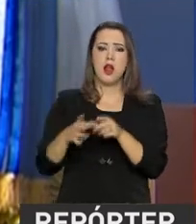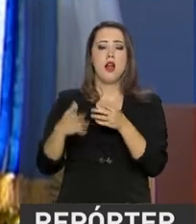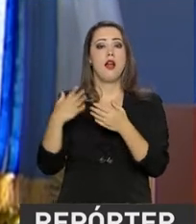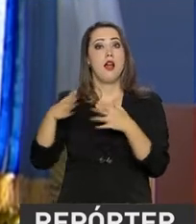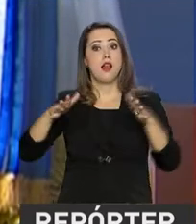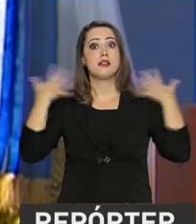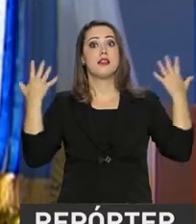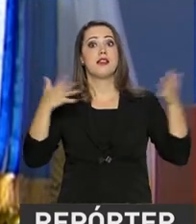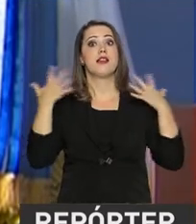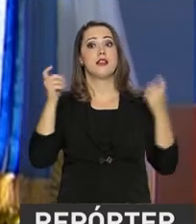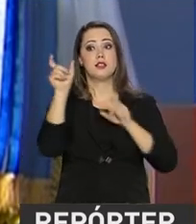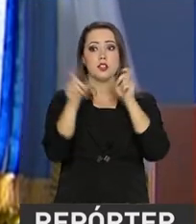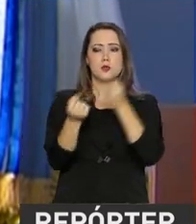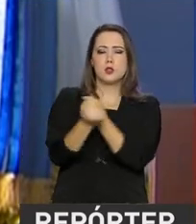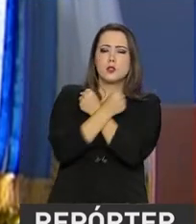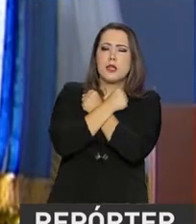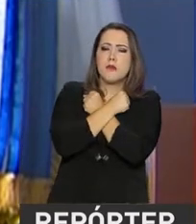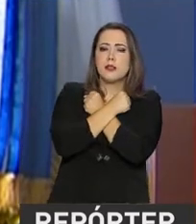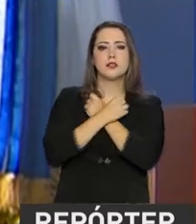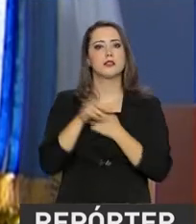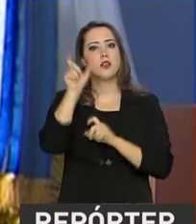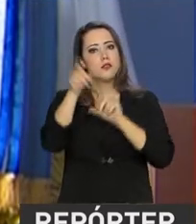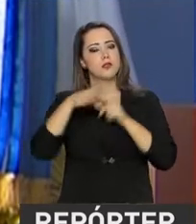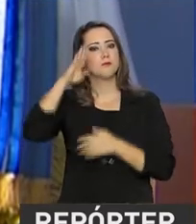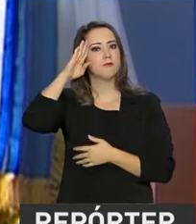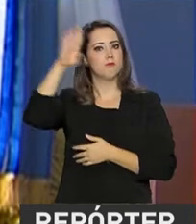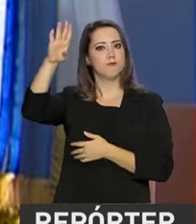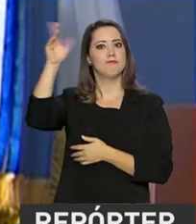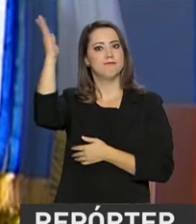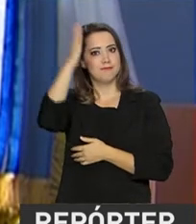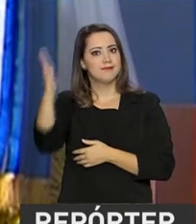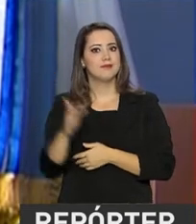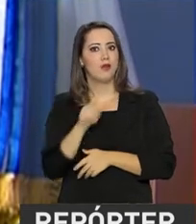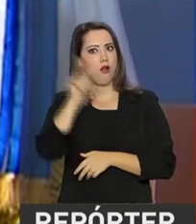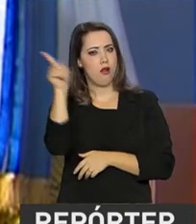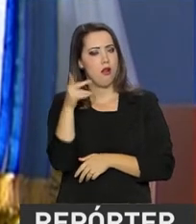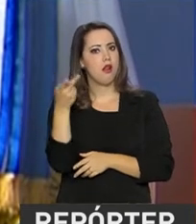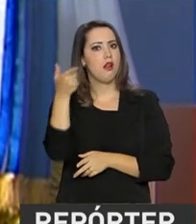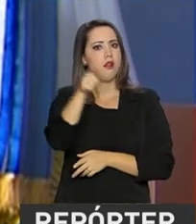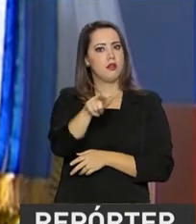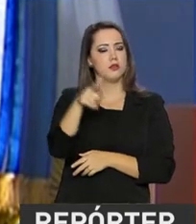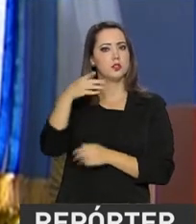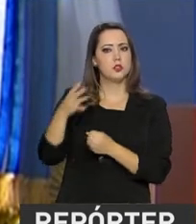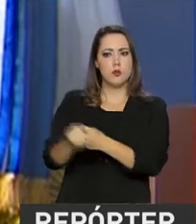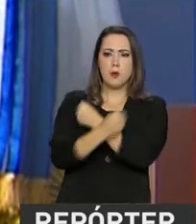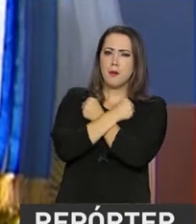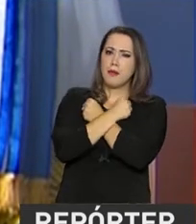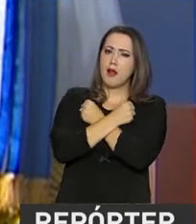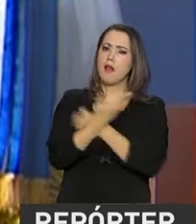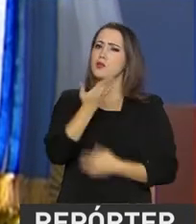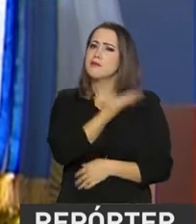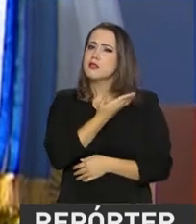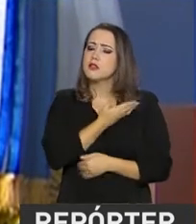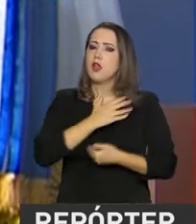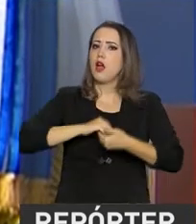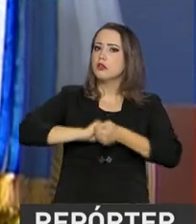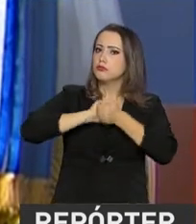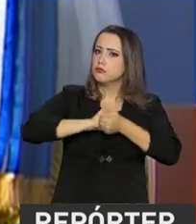abraçavam os militares brasileiros. O abraço fraterno, né?